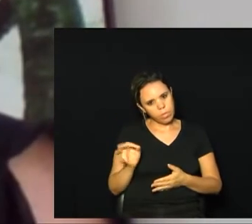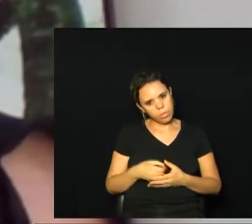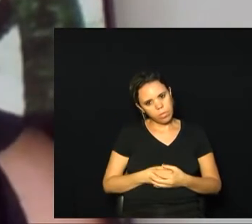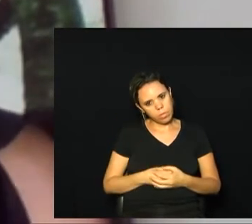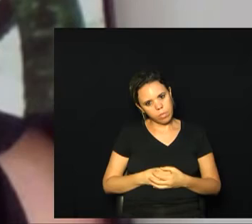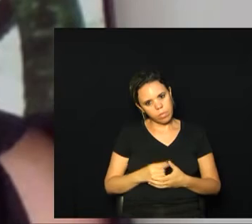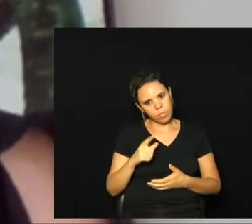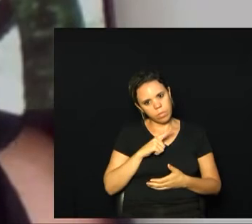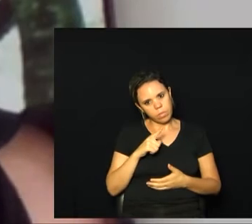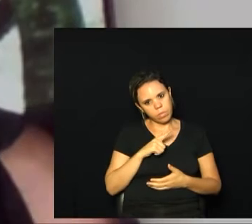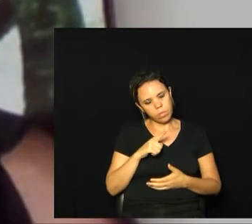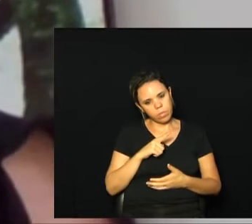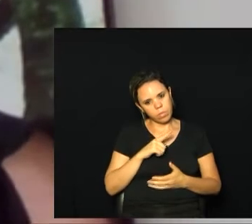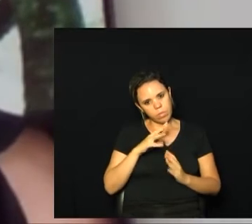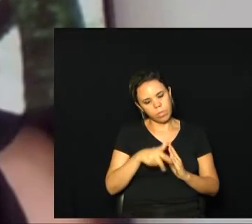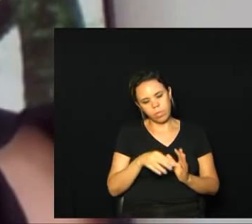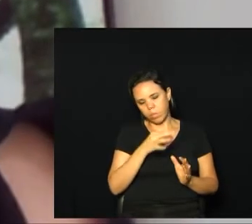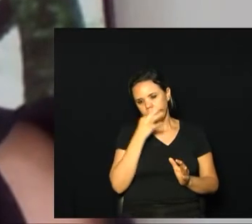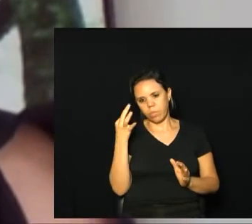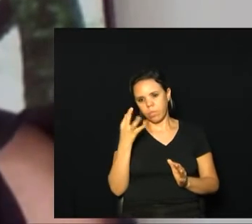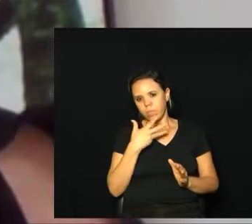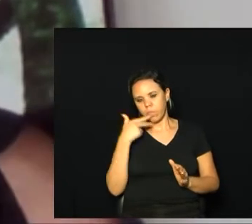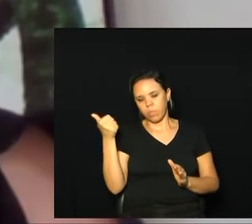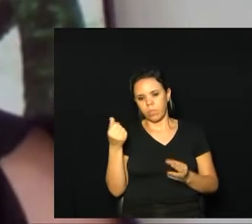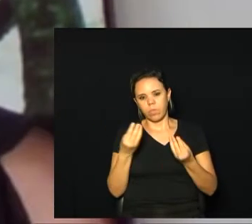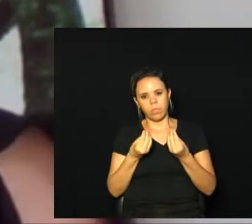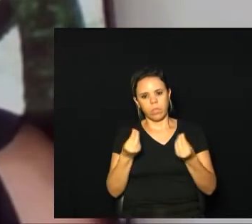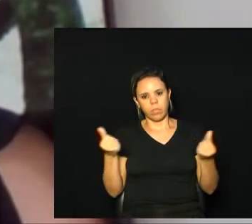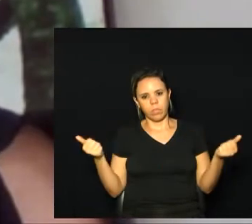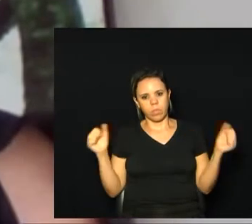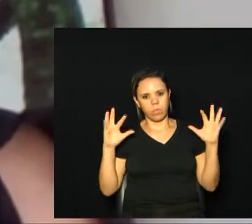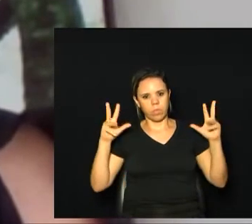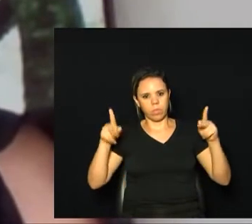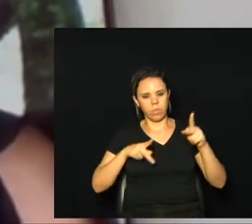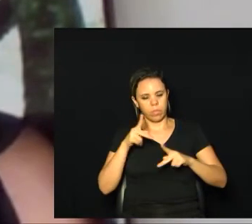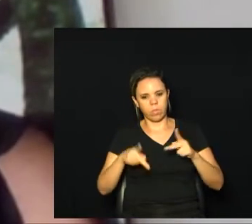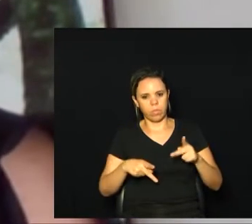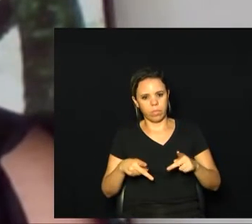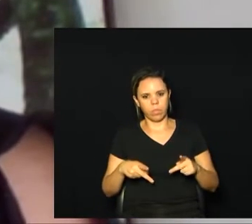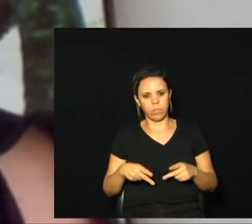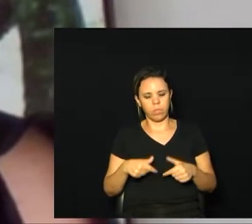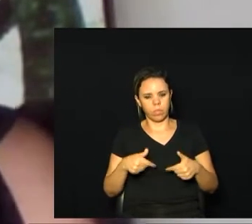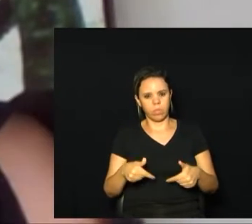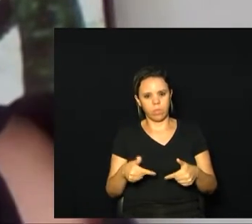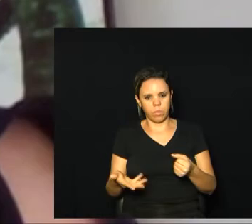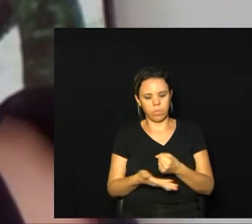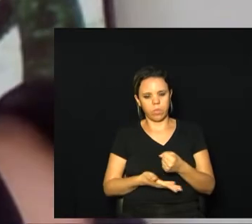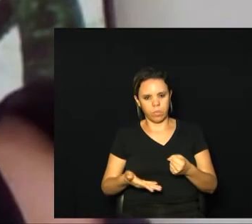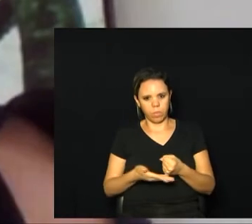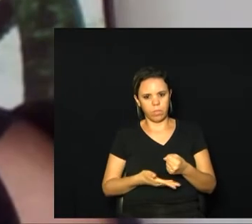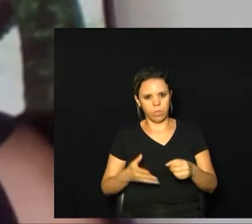gente terá, né, um meio ambiente aí de melhor qualidade para todos, né? Às vezes a nossa ação é uma ação pequena, mas